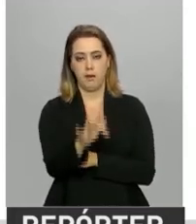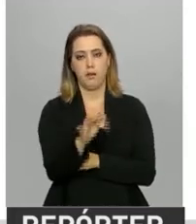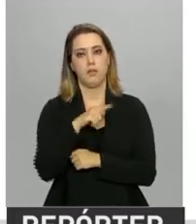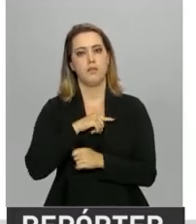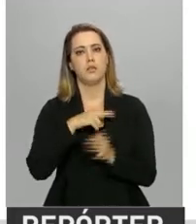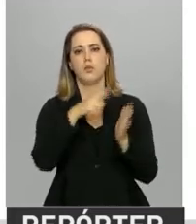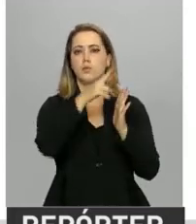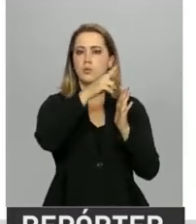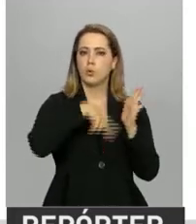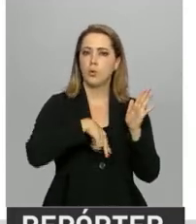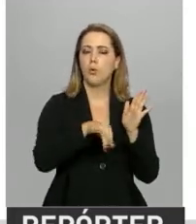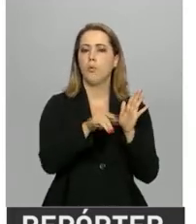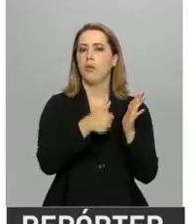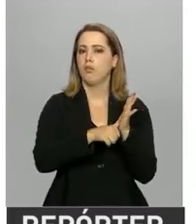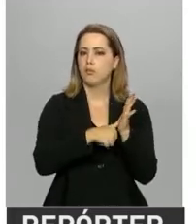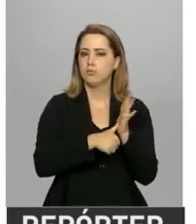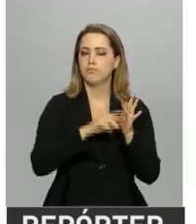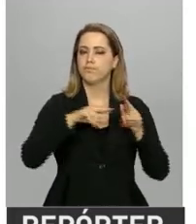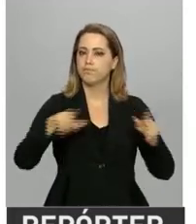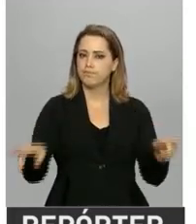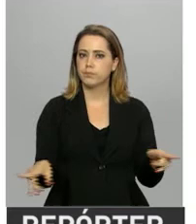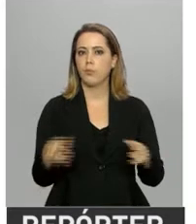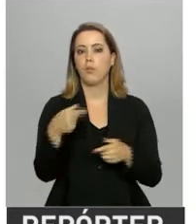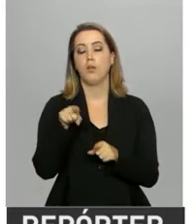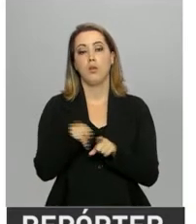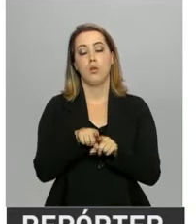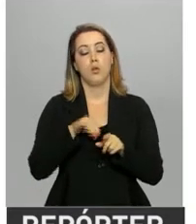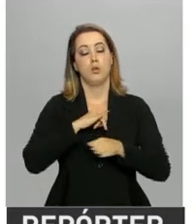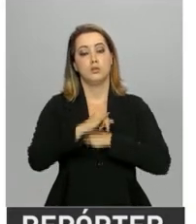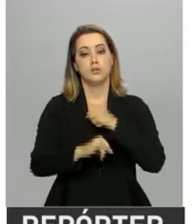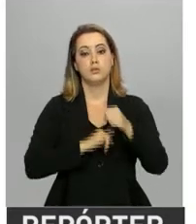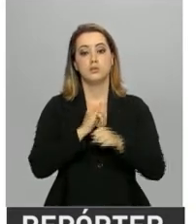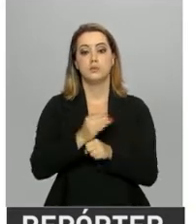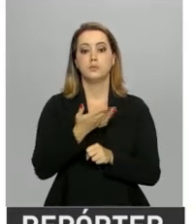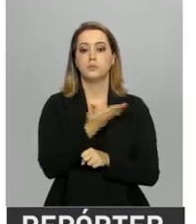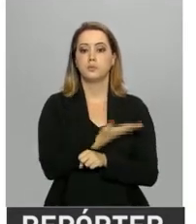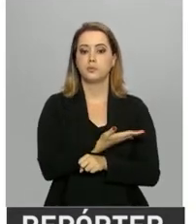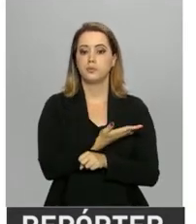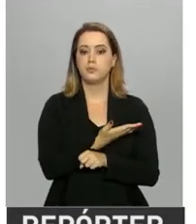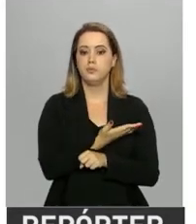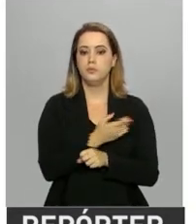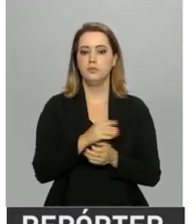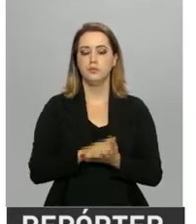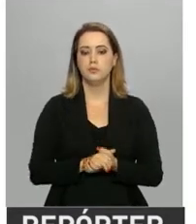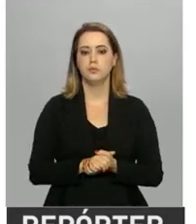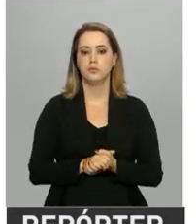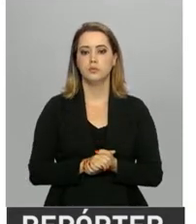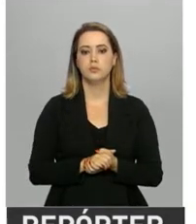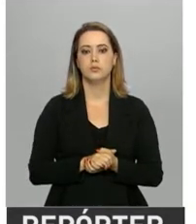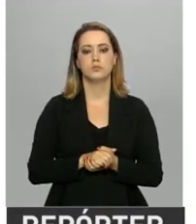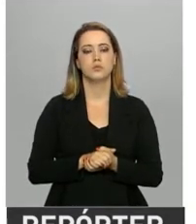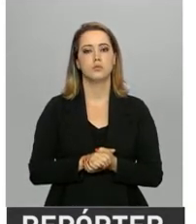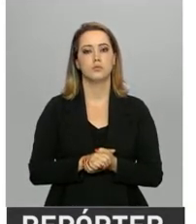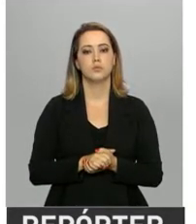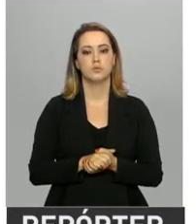trabalho além de dados pessoais o endereço para acessar o site é mais emprego ponto